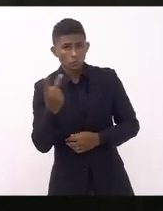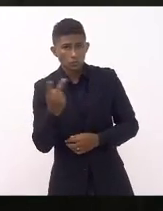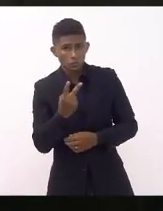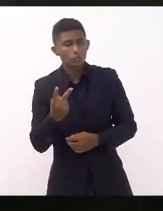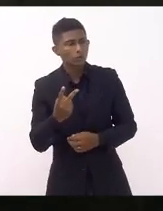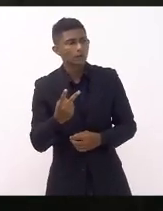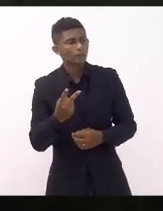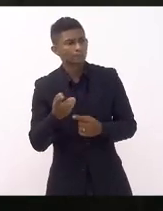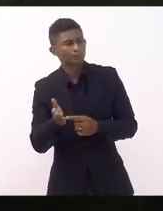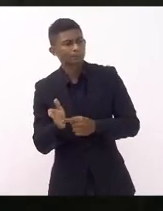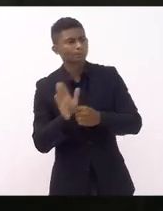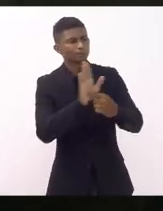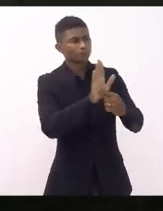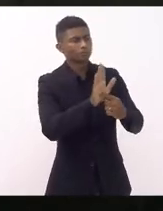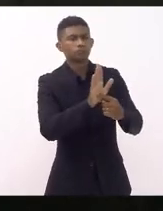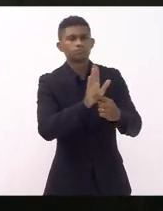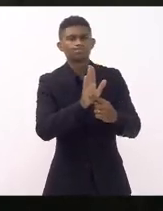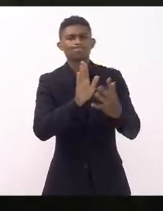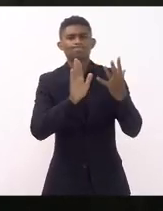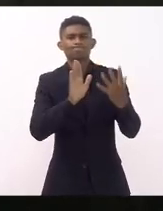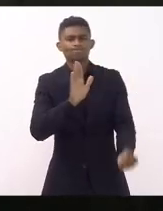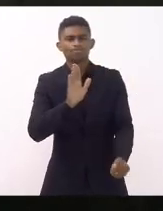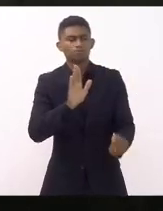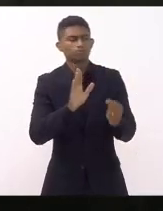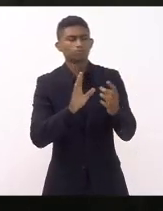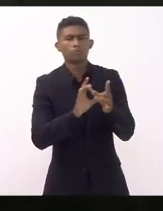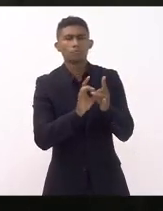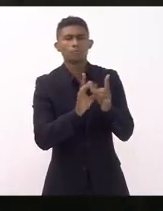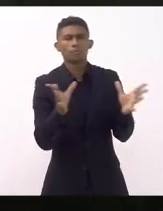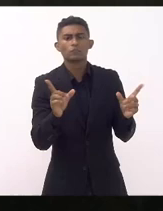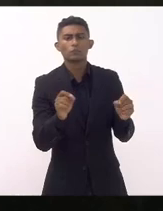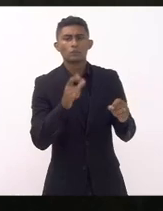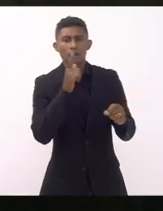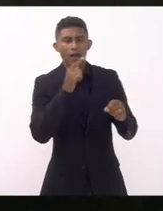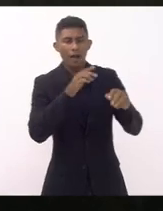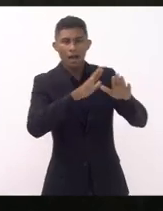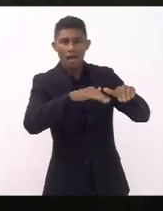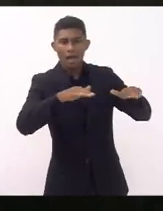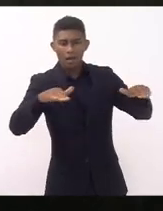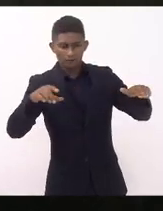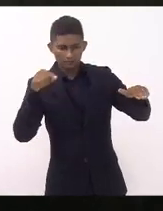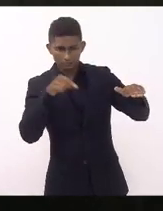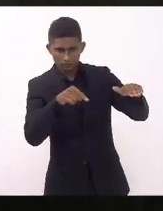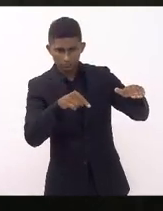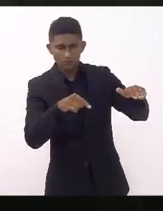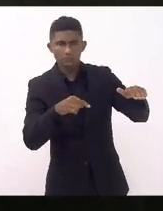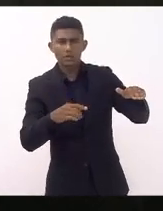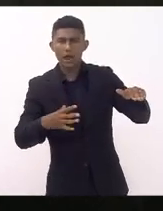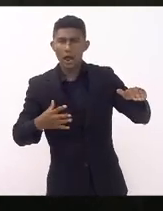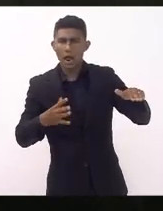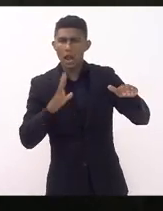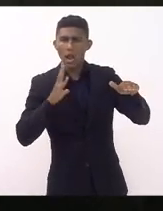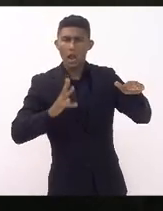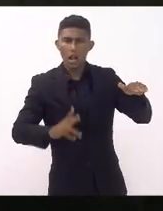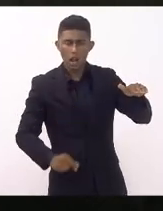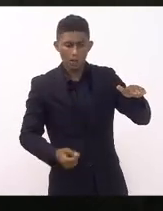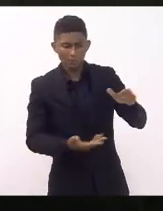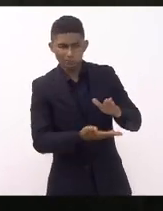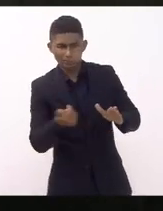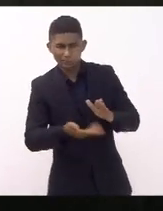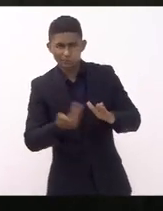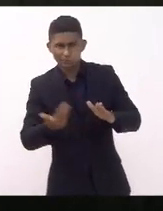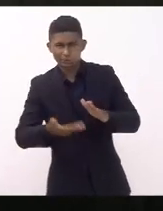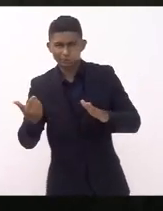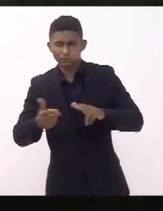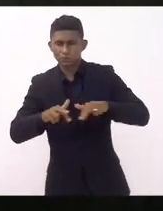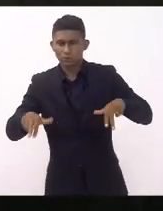para os serviços de desassoreamento, e prontamente o presidente do INEA atendeu, e quero então aqui